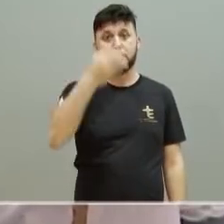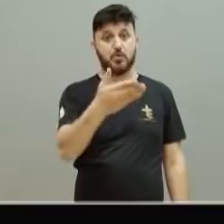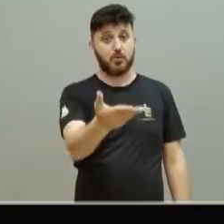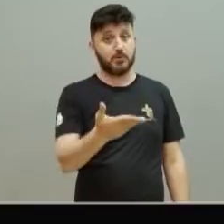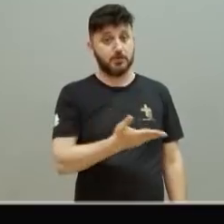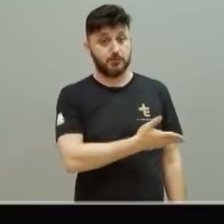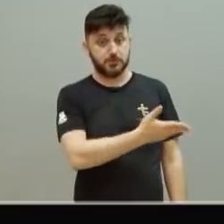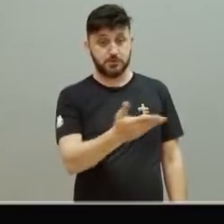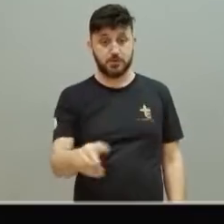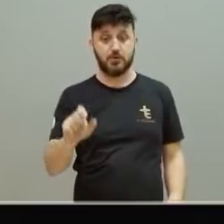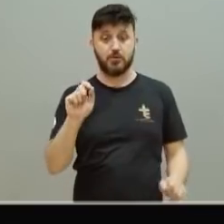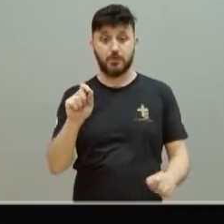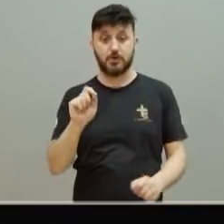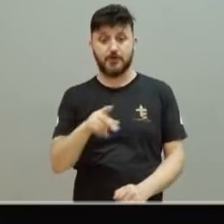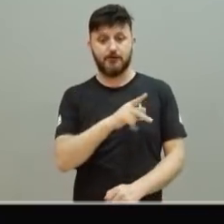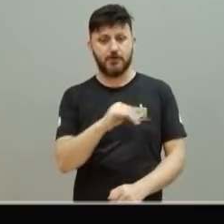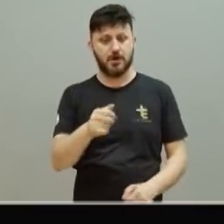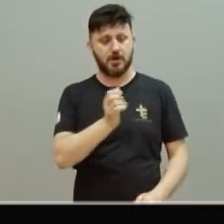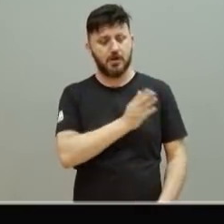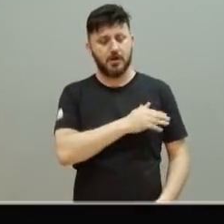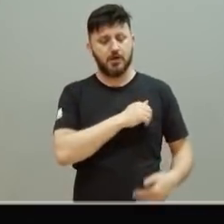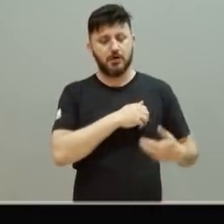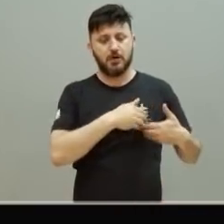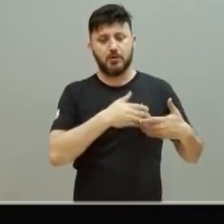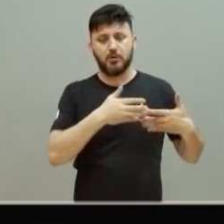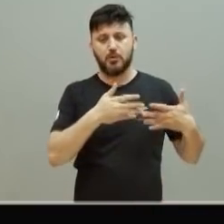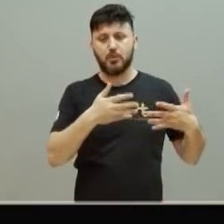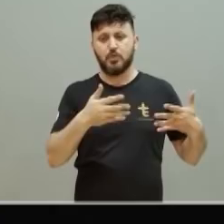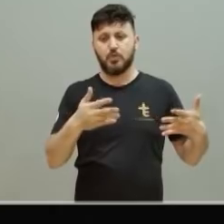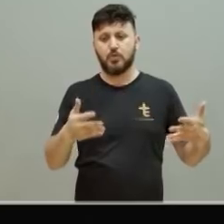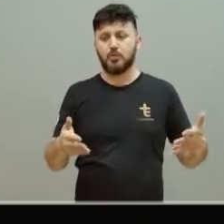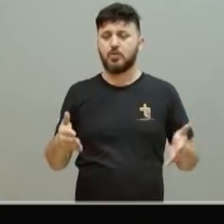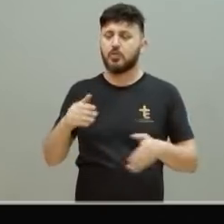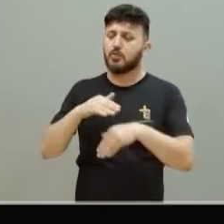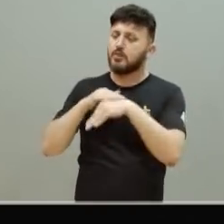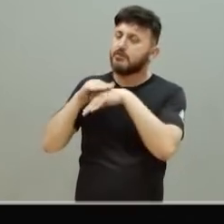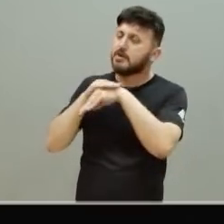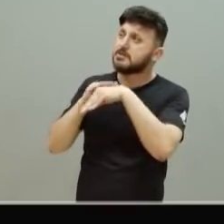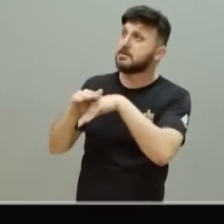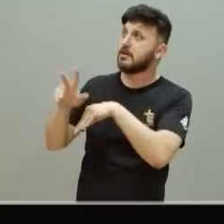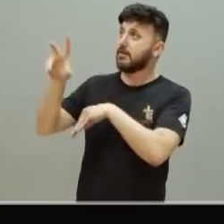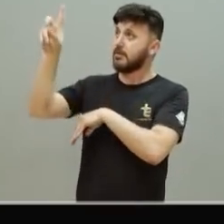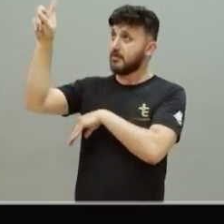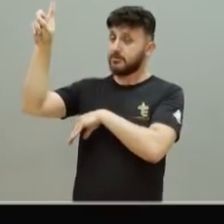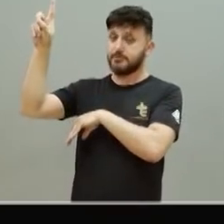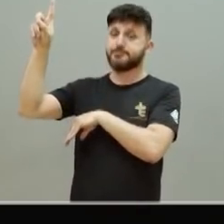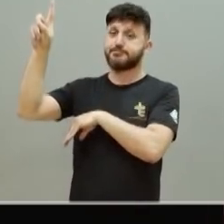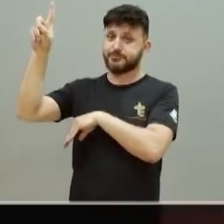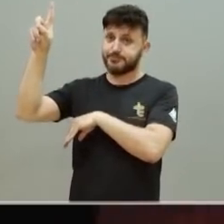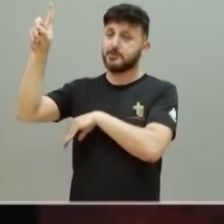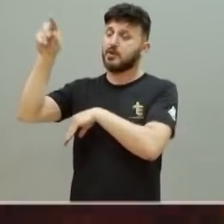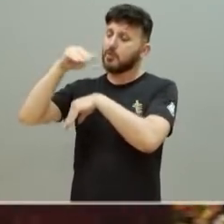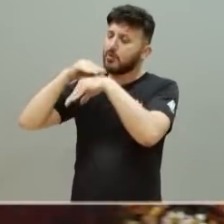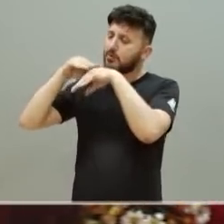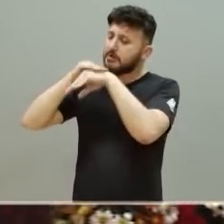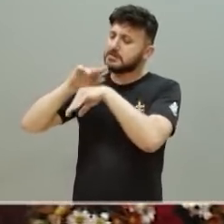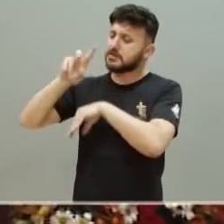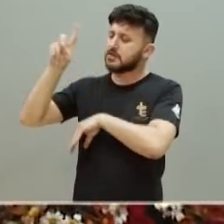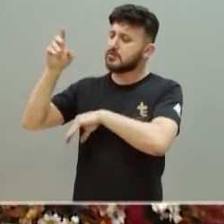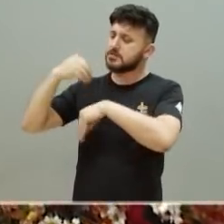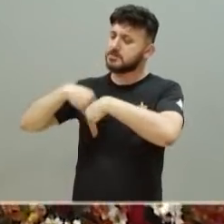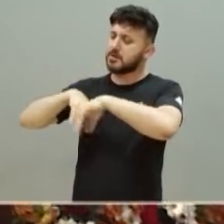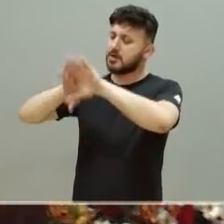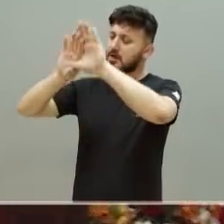irmã. Vai abrindo a sua boca, fale com teu Pai. Fale com o Pai que está no céu.